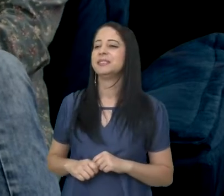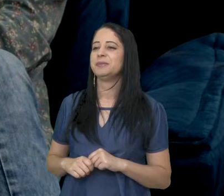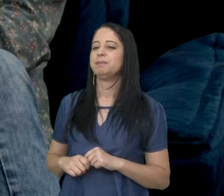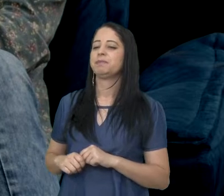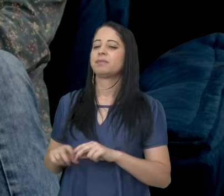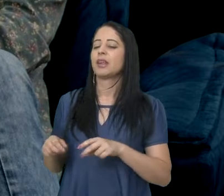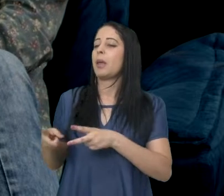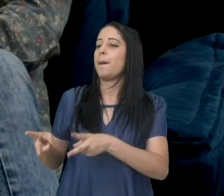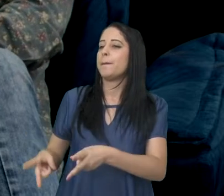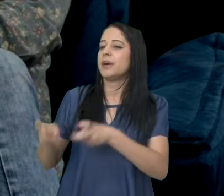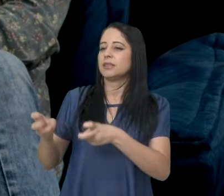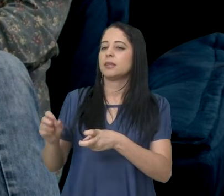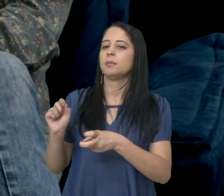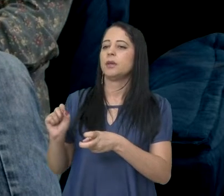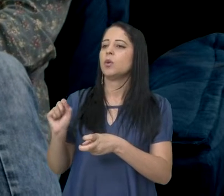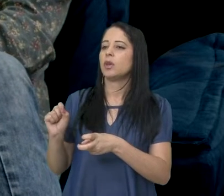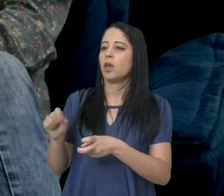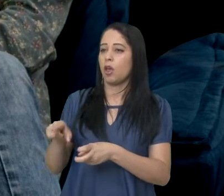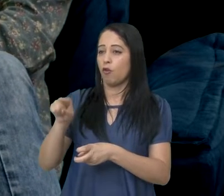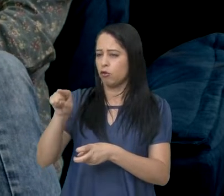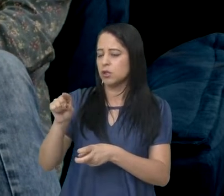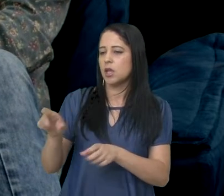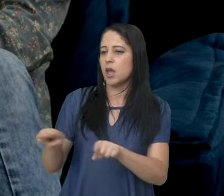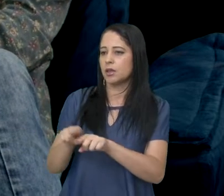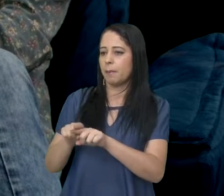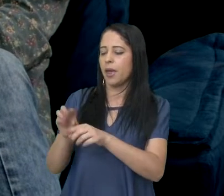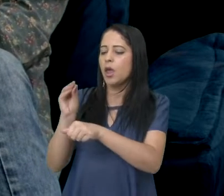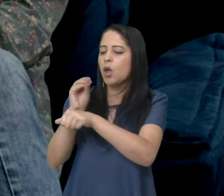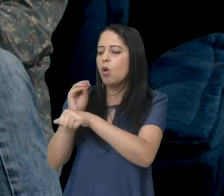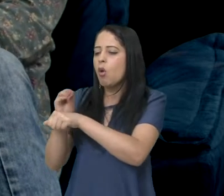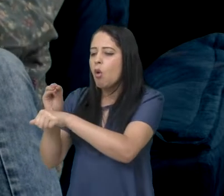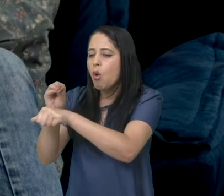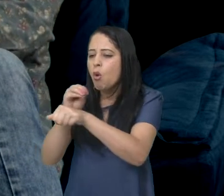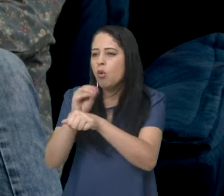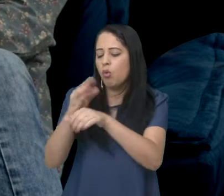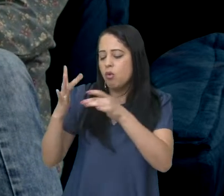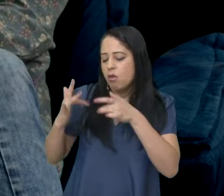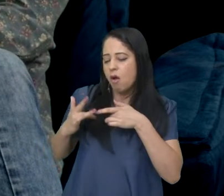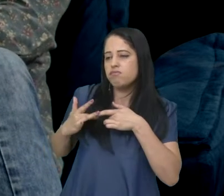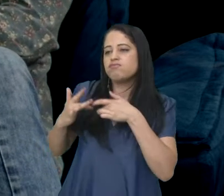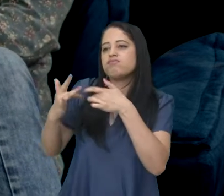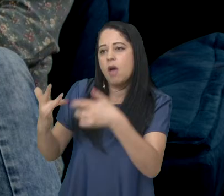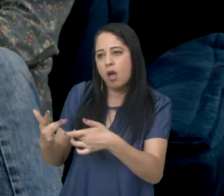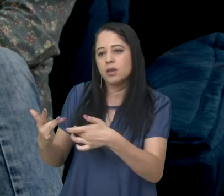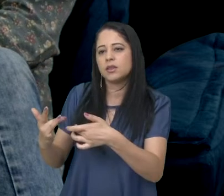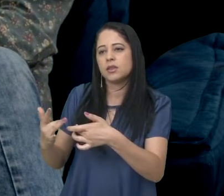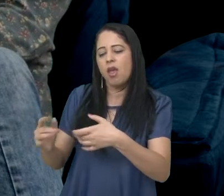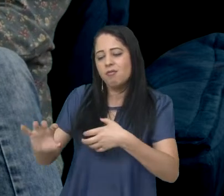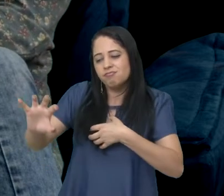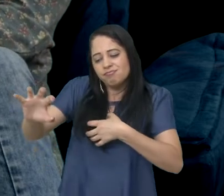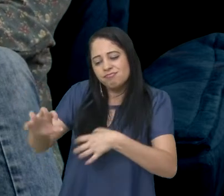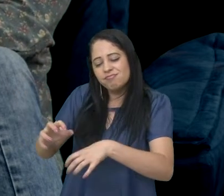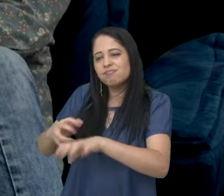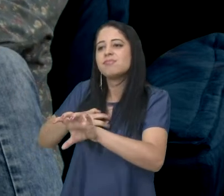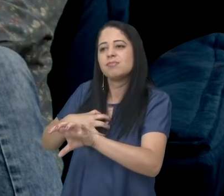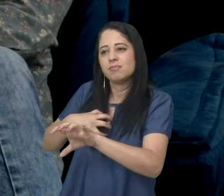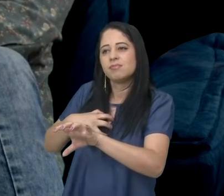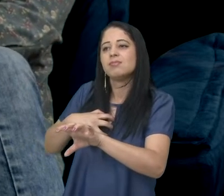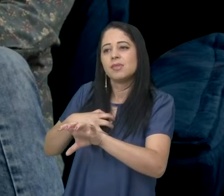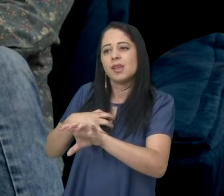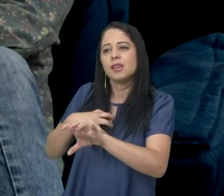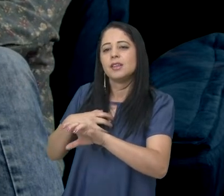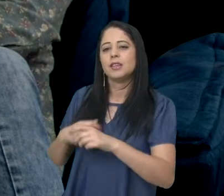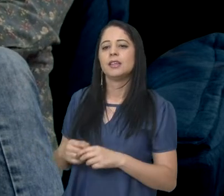que existe um cuidado humano também seu com as pessoas, né? Você se importa com os sentimentos, como que as pessoas estão se